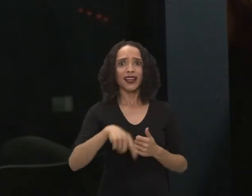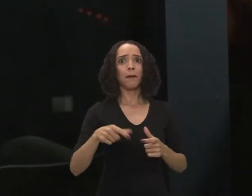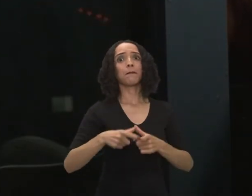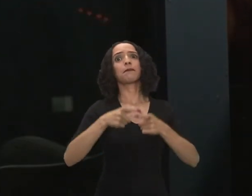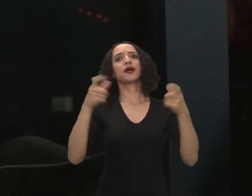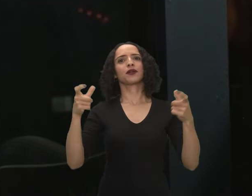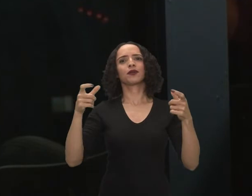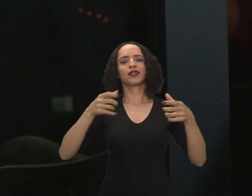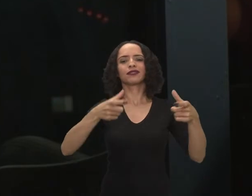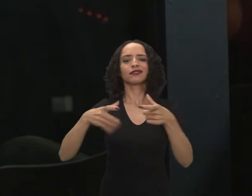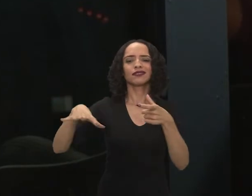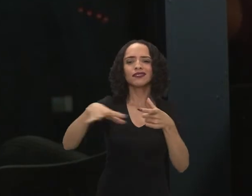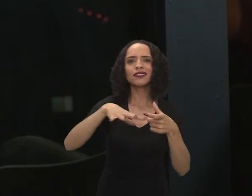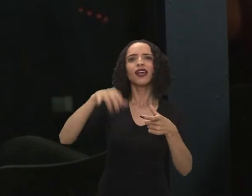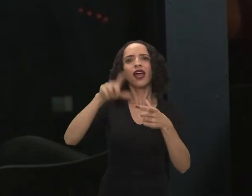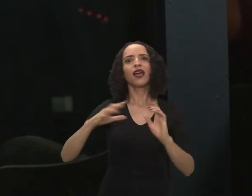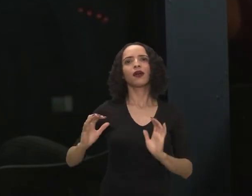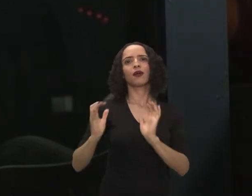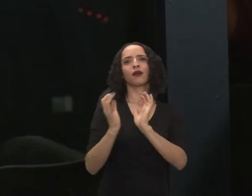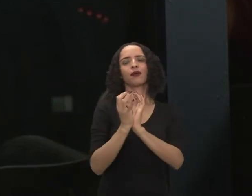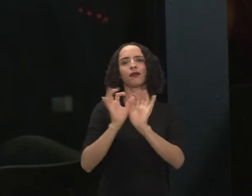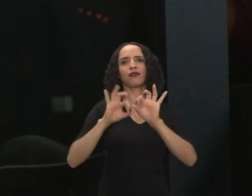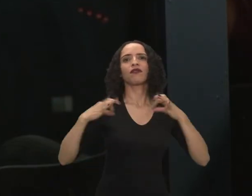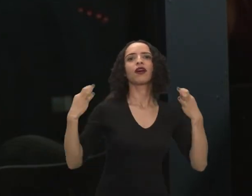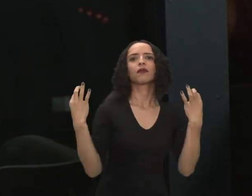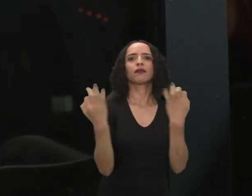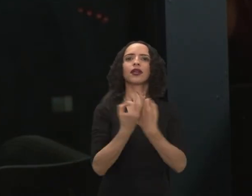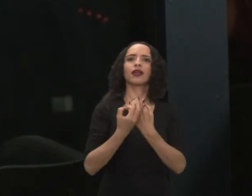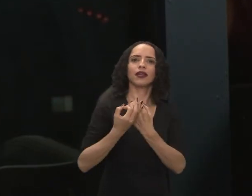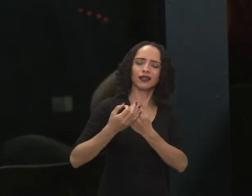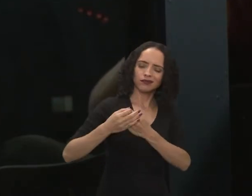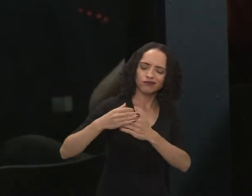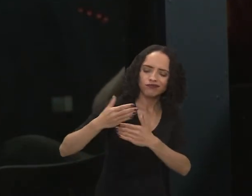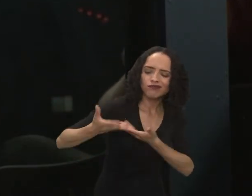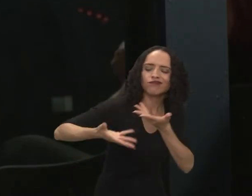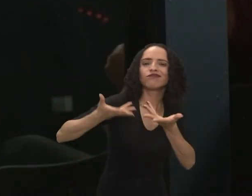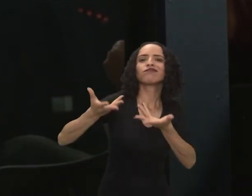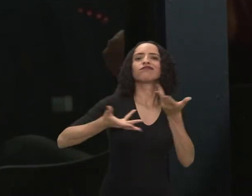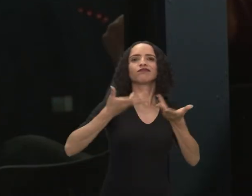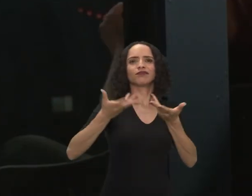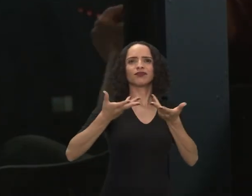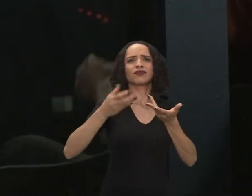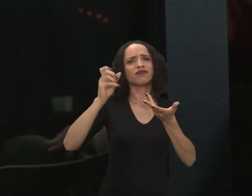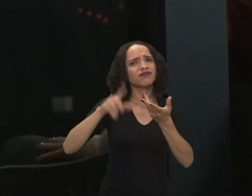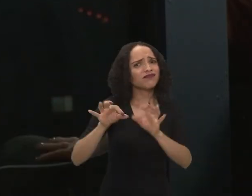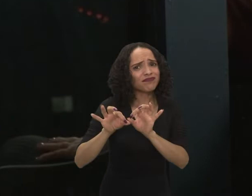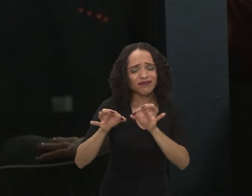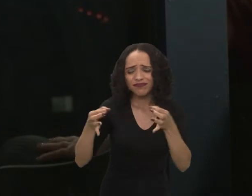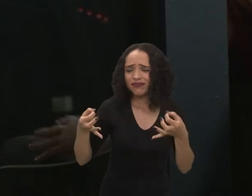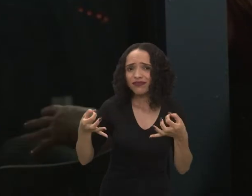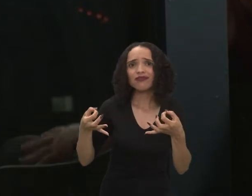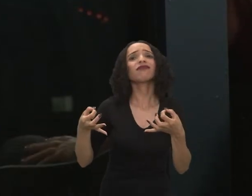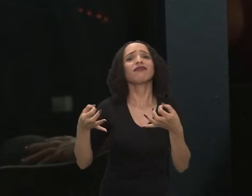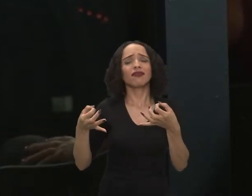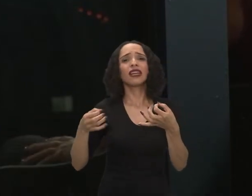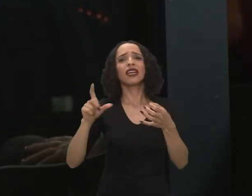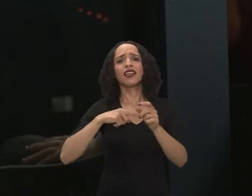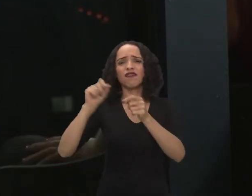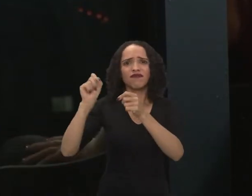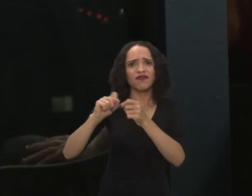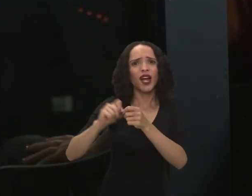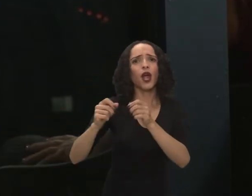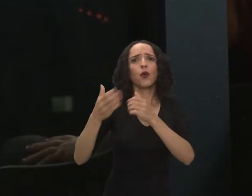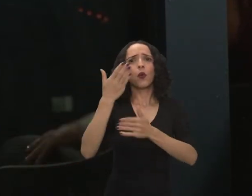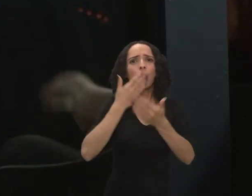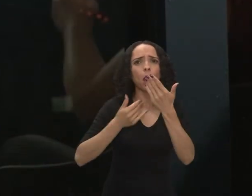grande maioria dos estabelecimentos são dessa categoria, a agricultura familiar. São os pequenos, são os que produzem a comida que chega aqui para a gente, que